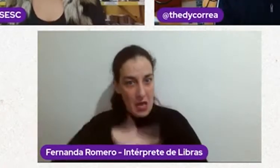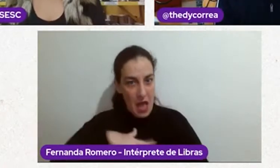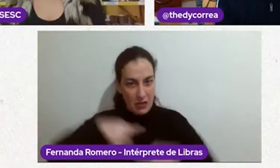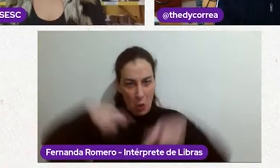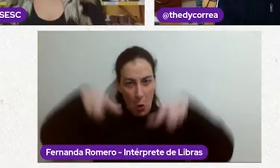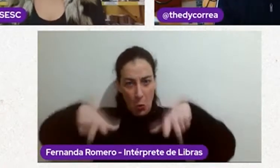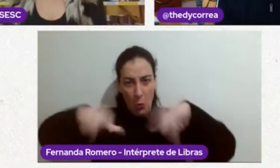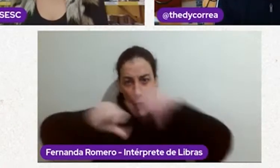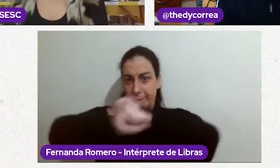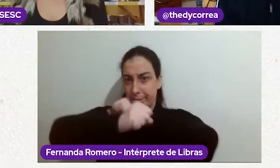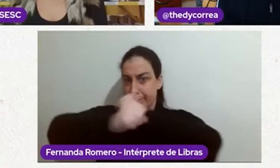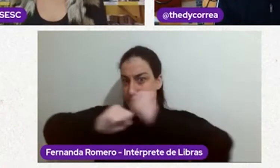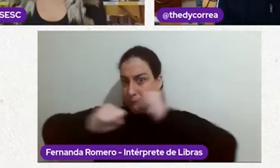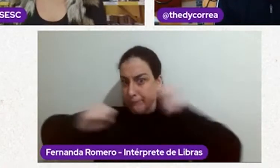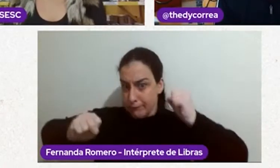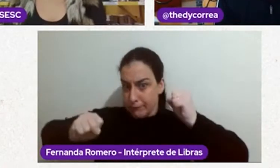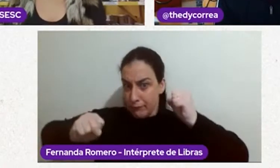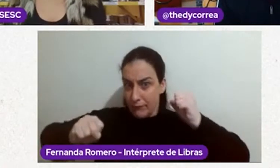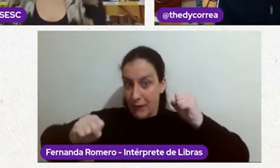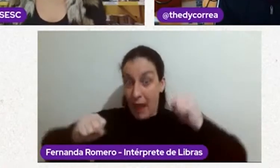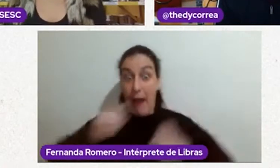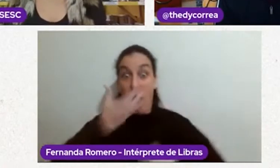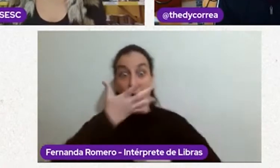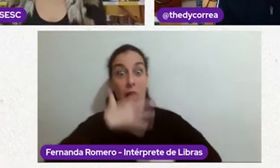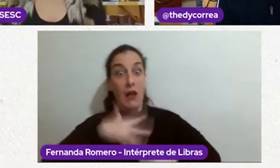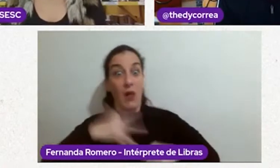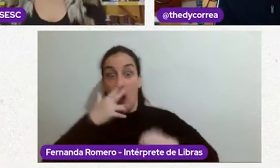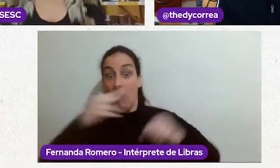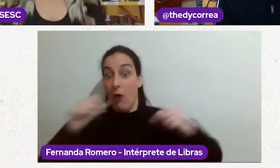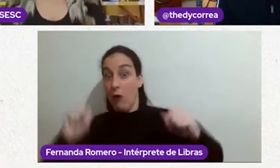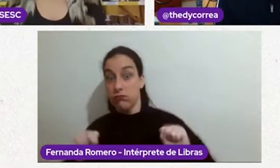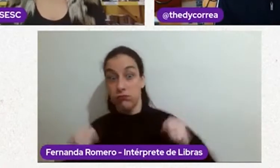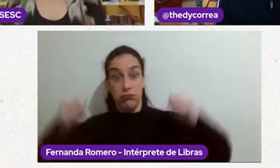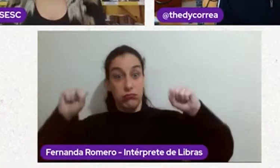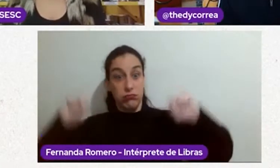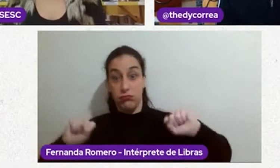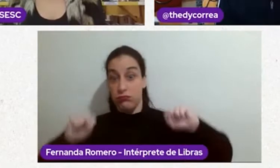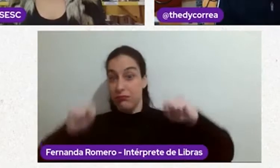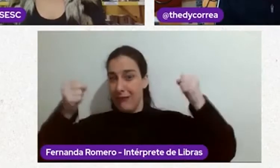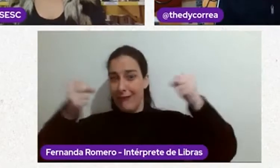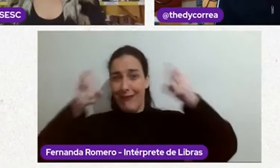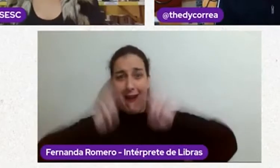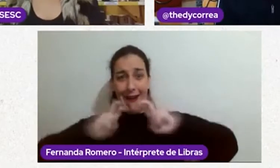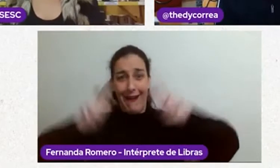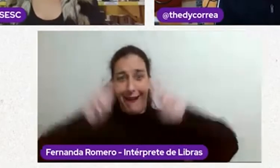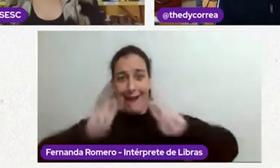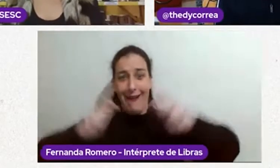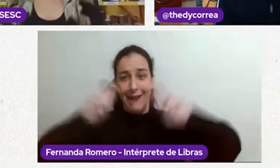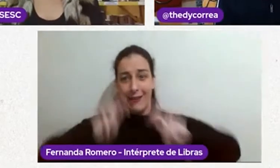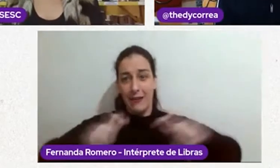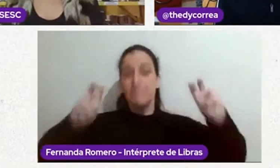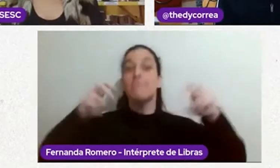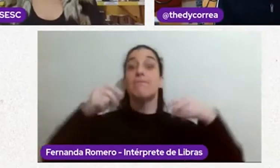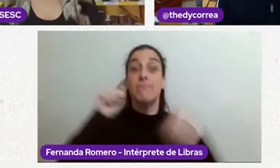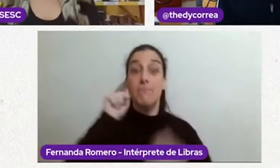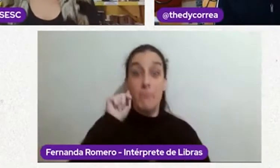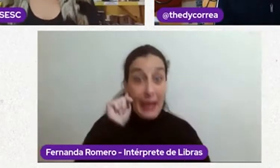gigantesco. Eles ficaram loucos, assim, as crianças ficaram... foi uma gritaria e tal, não sei o quê. E isso